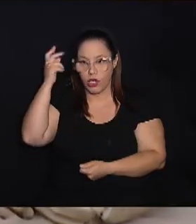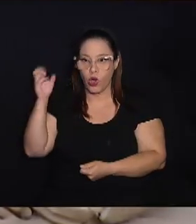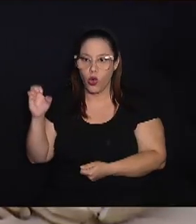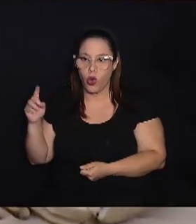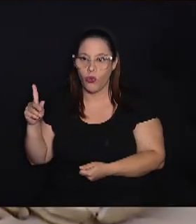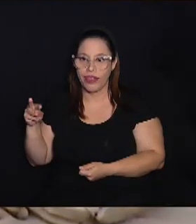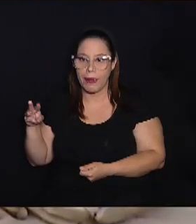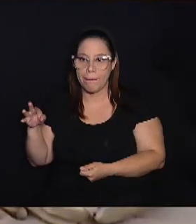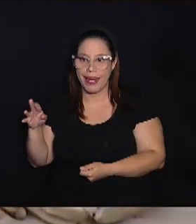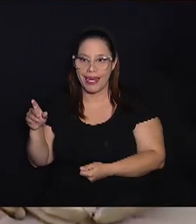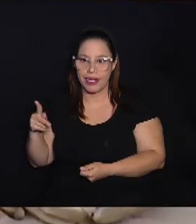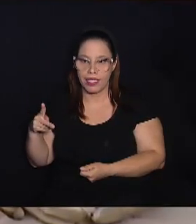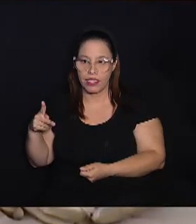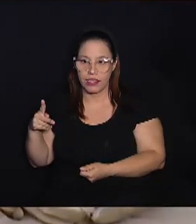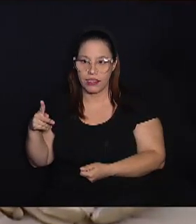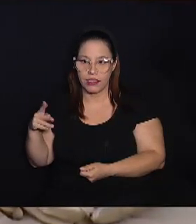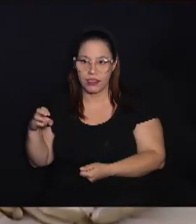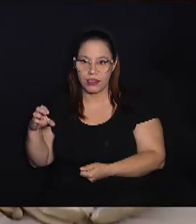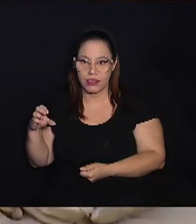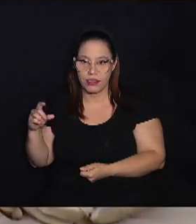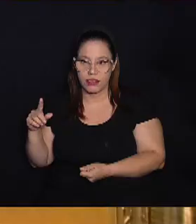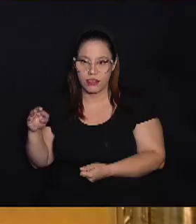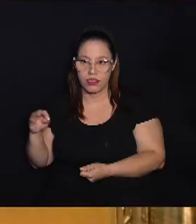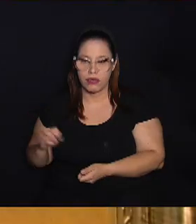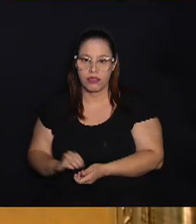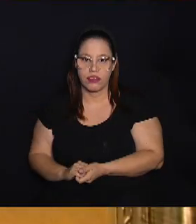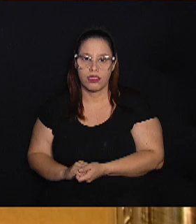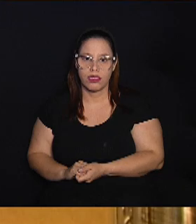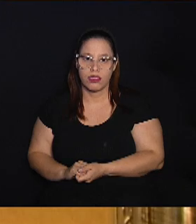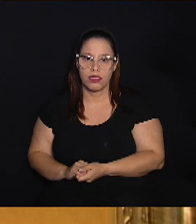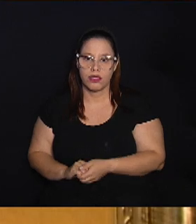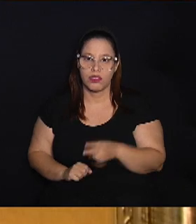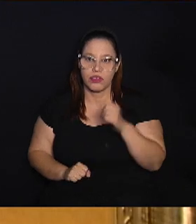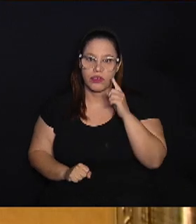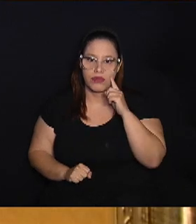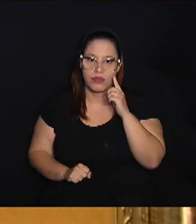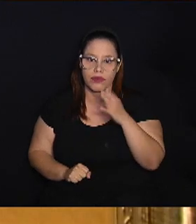o Conselho de Defesa do Patrimônio Cultural de Campinas, em